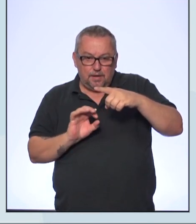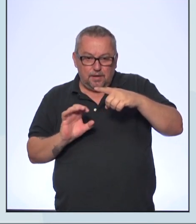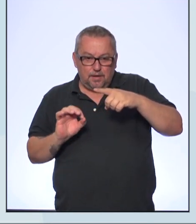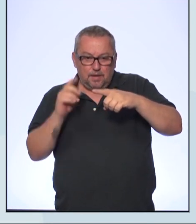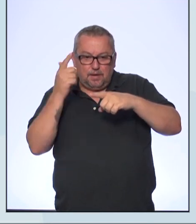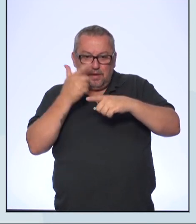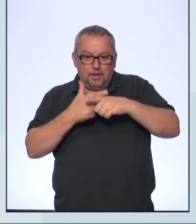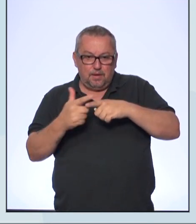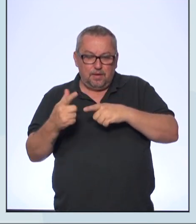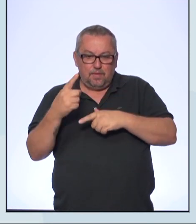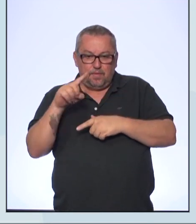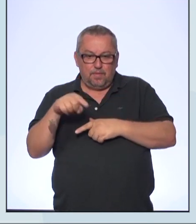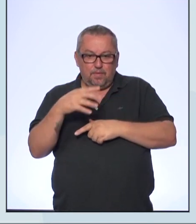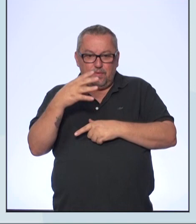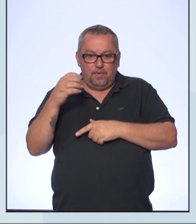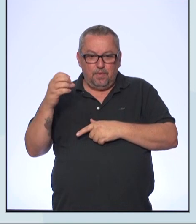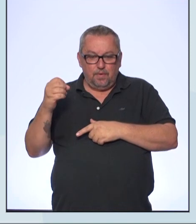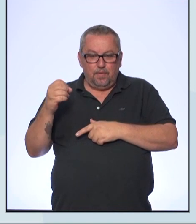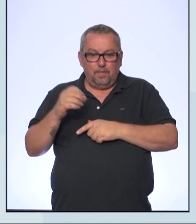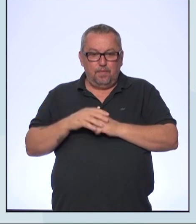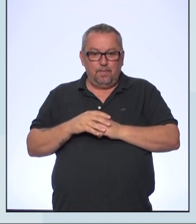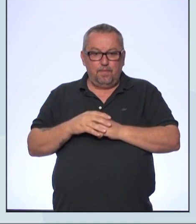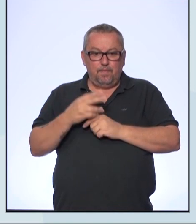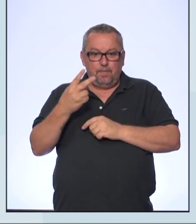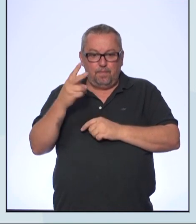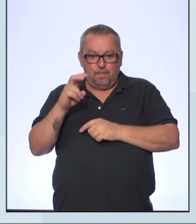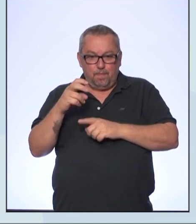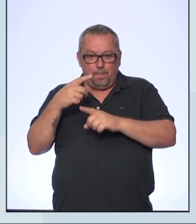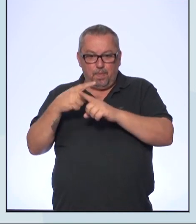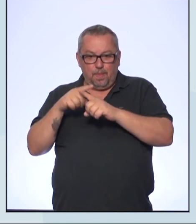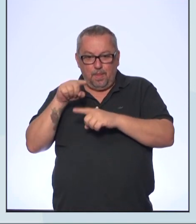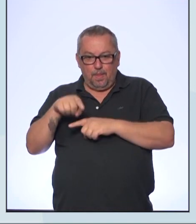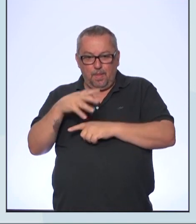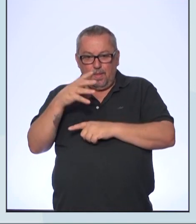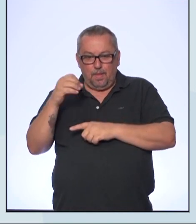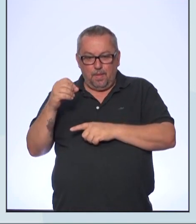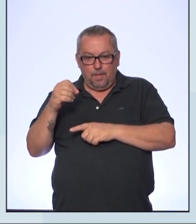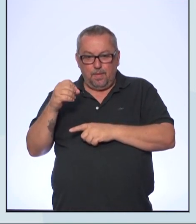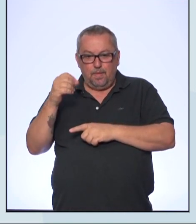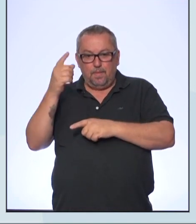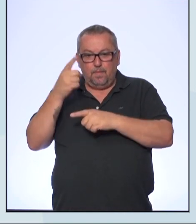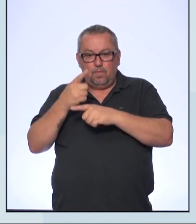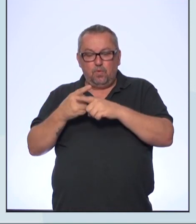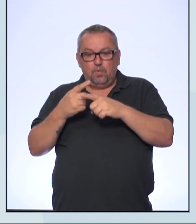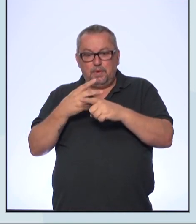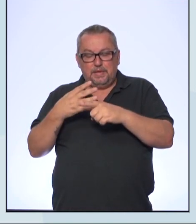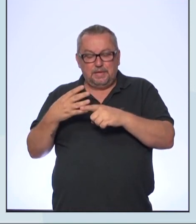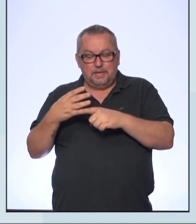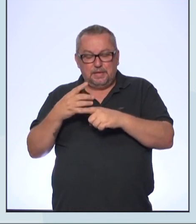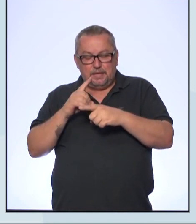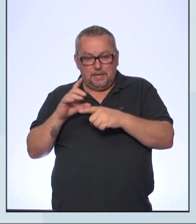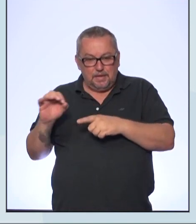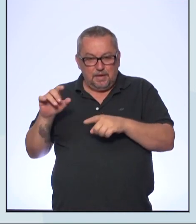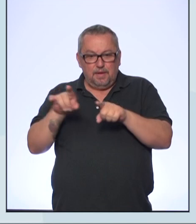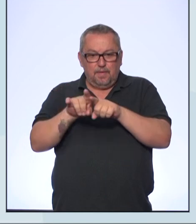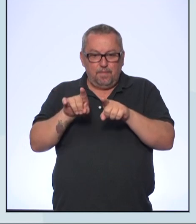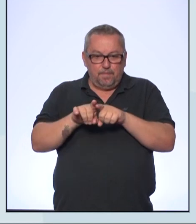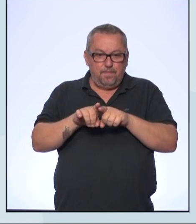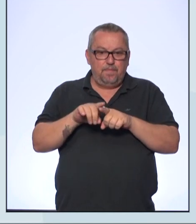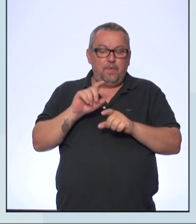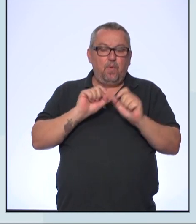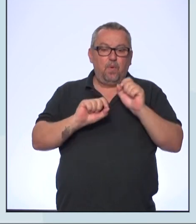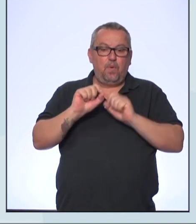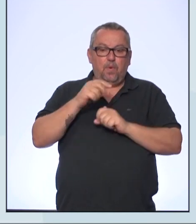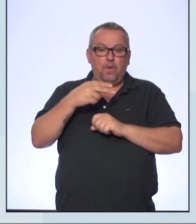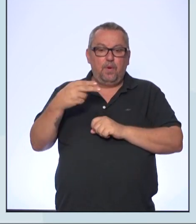de 1.400. Ou seja, 25 vezes 1.400 sobre 100. Multiplicando 25 vezes